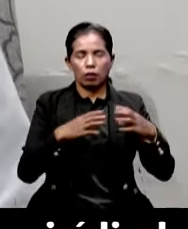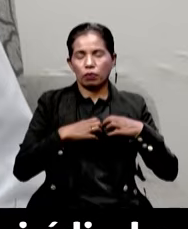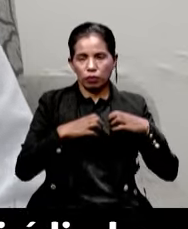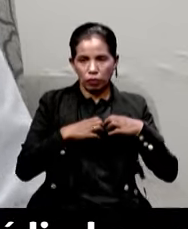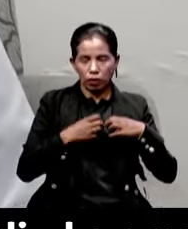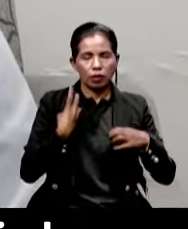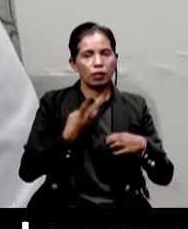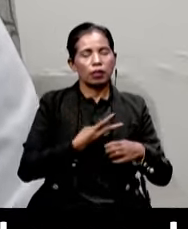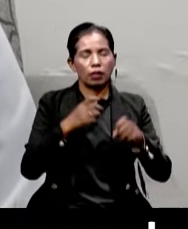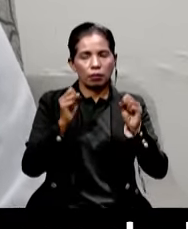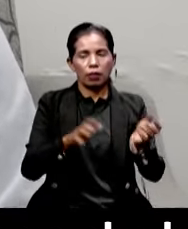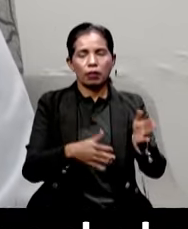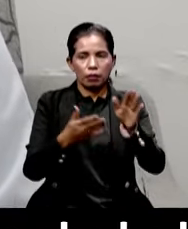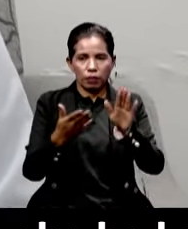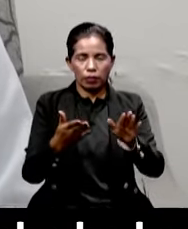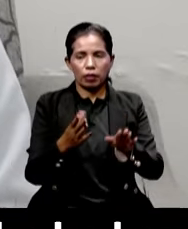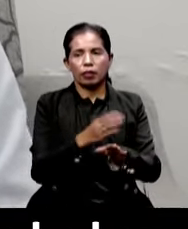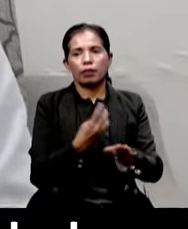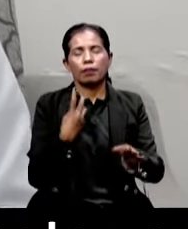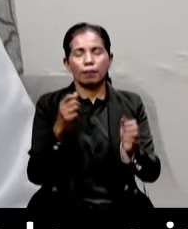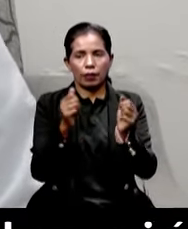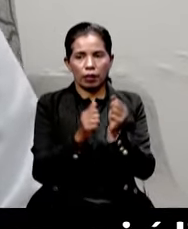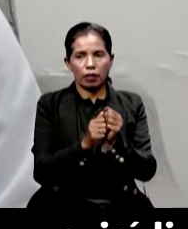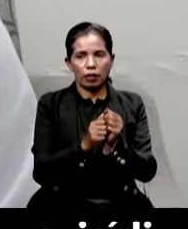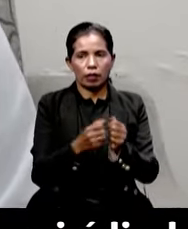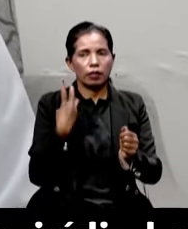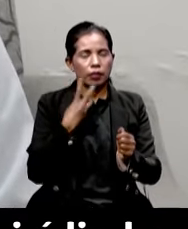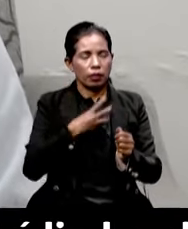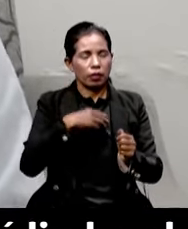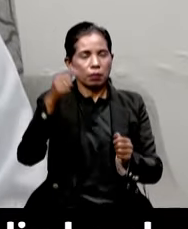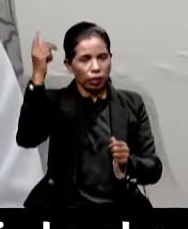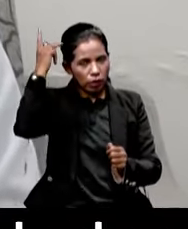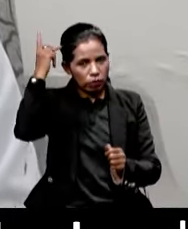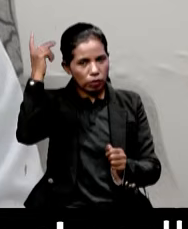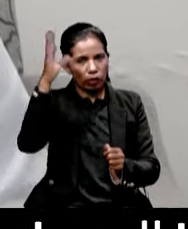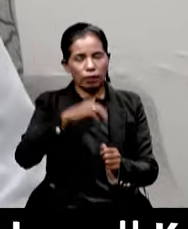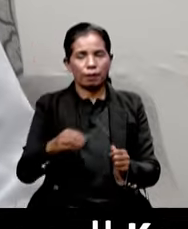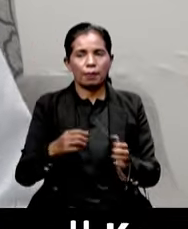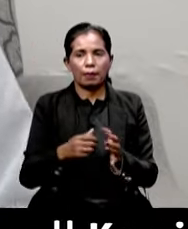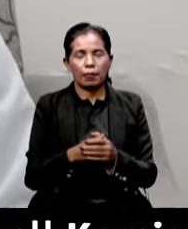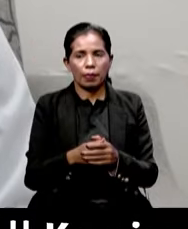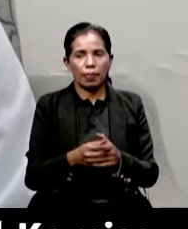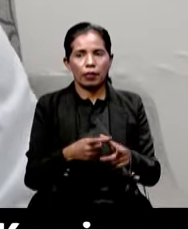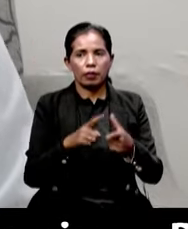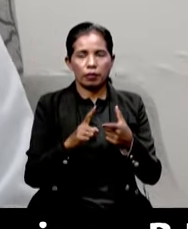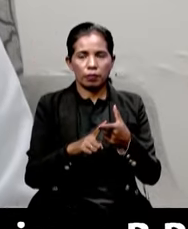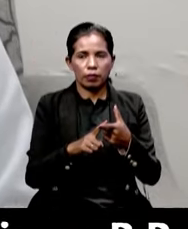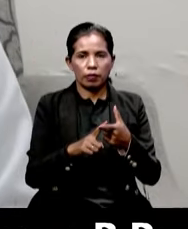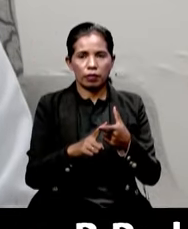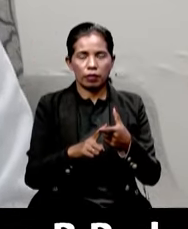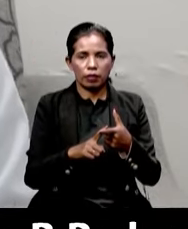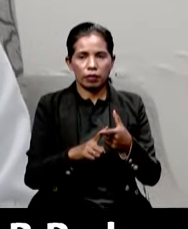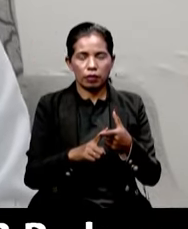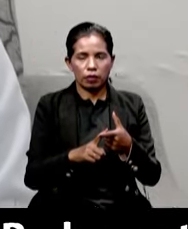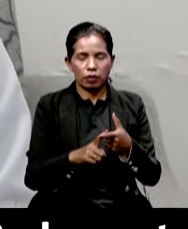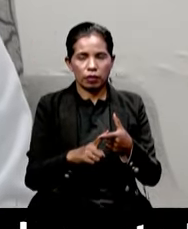halo ataka saun ni itenyo fuan o ni bele mai itenyo kakuta atacação, consequência de tensão